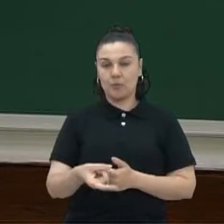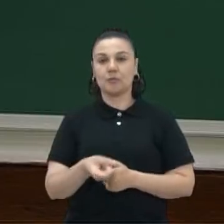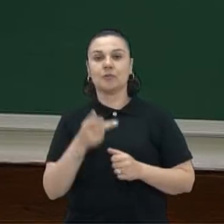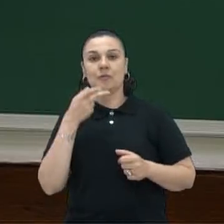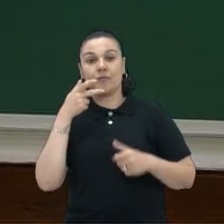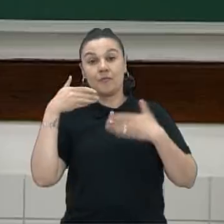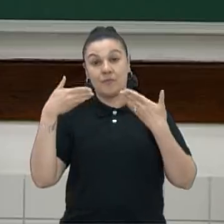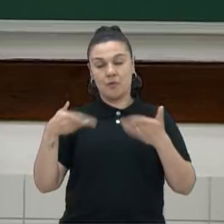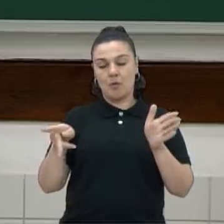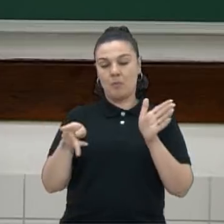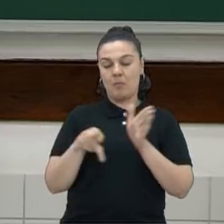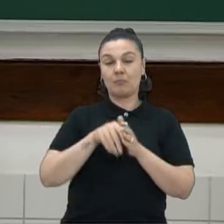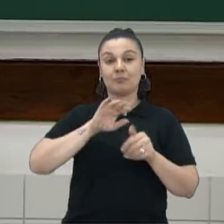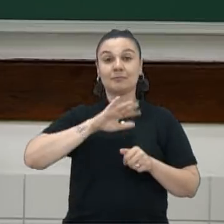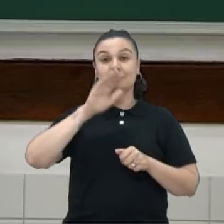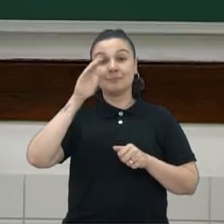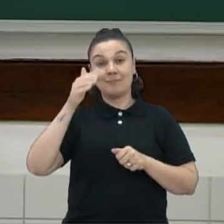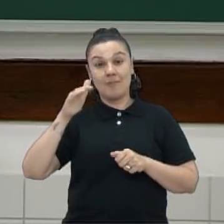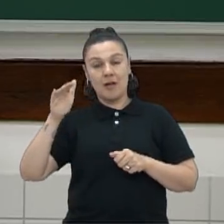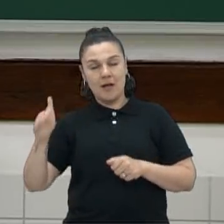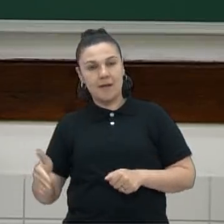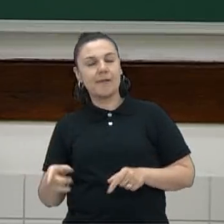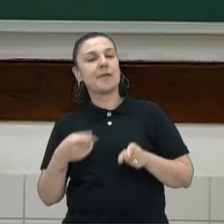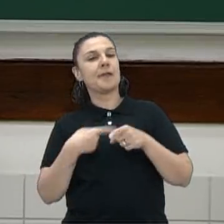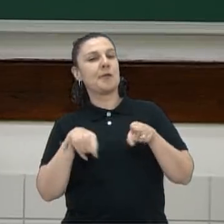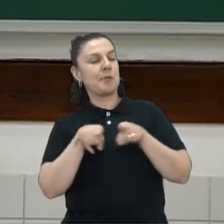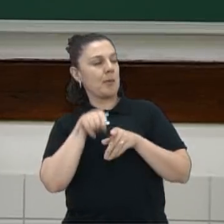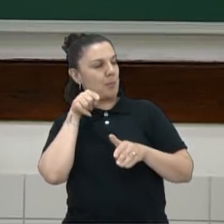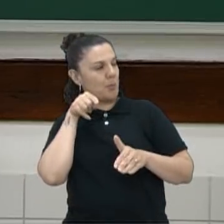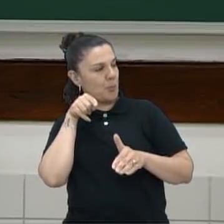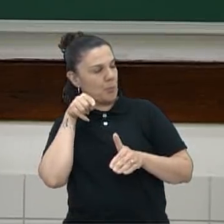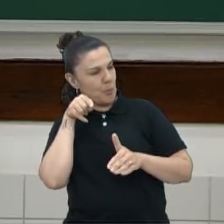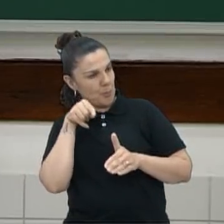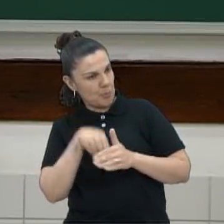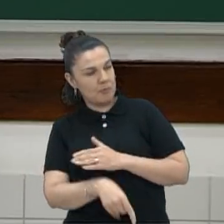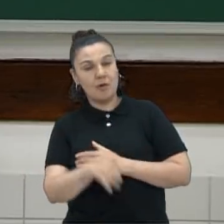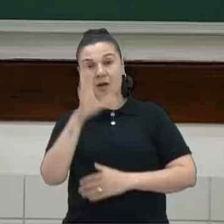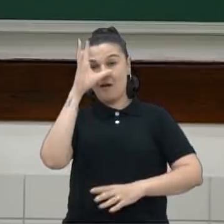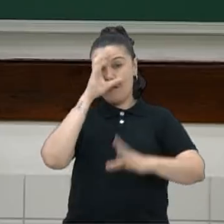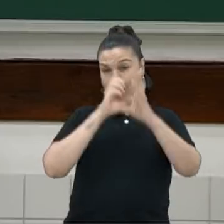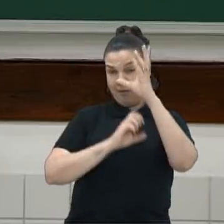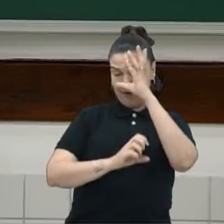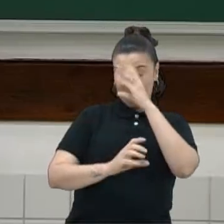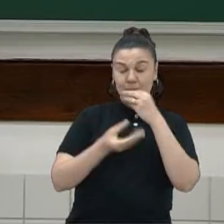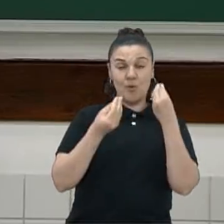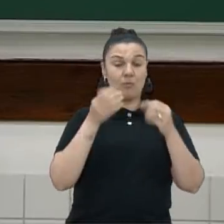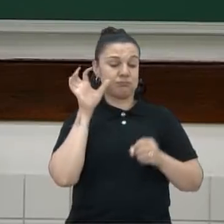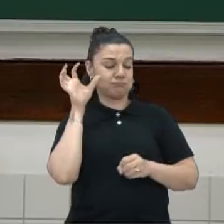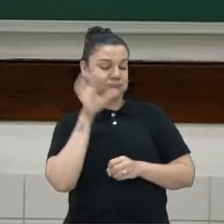relevo, mas nós vamos aprofundar o nosso conhecimento